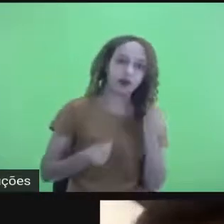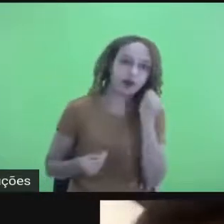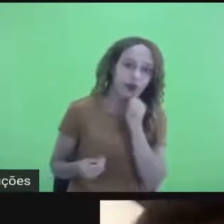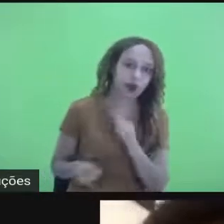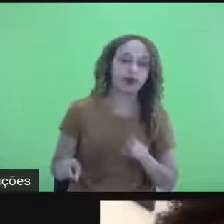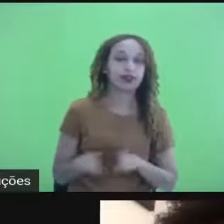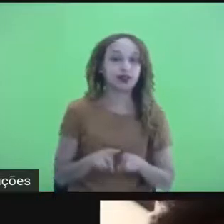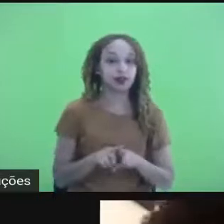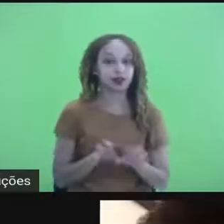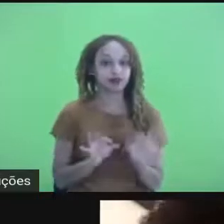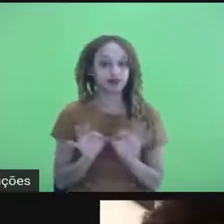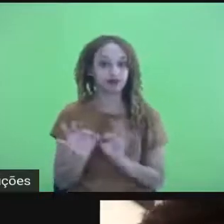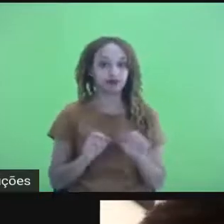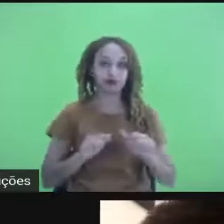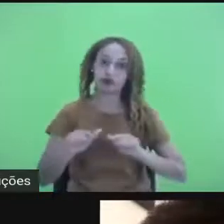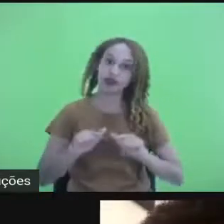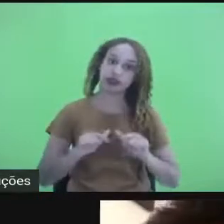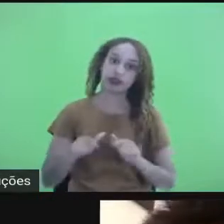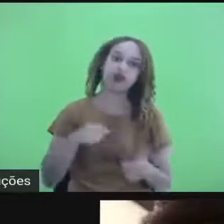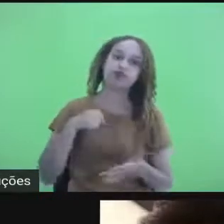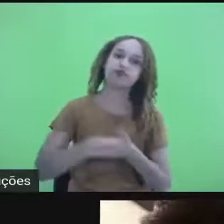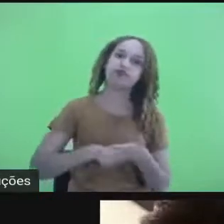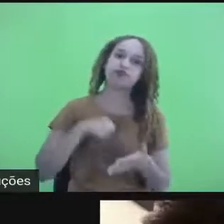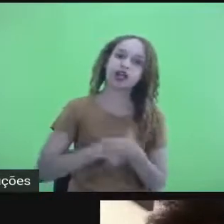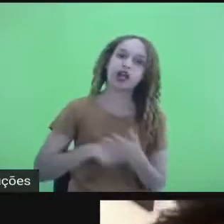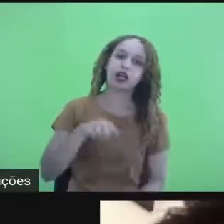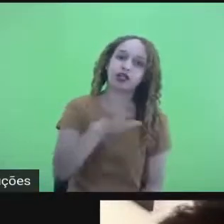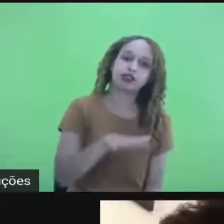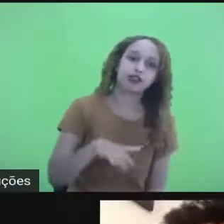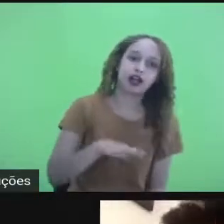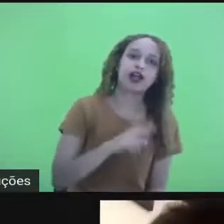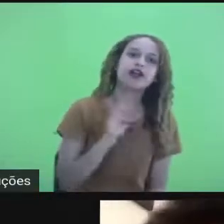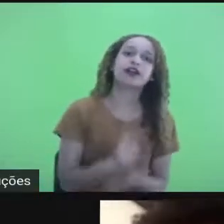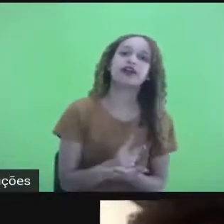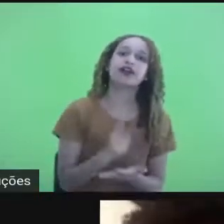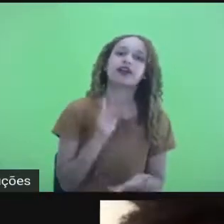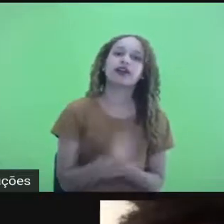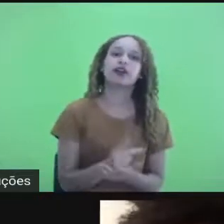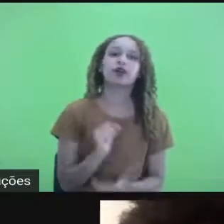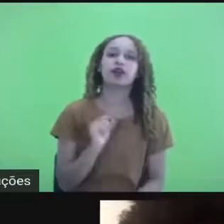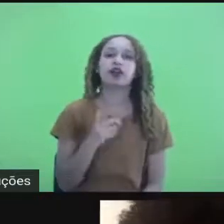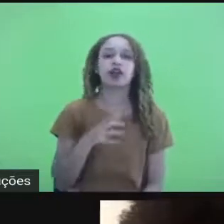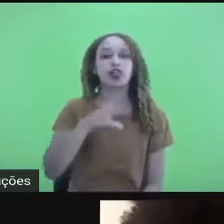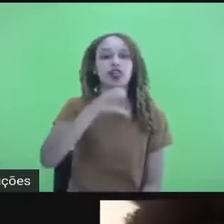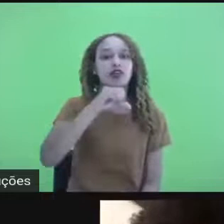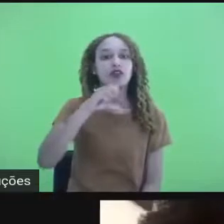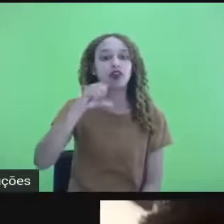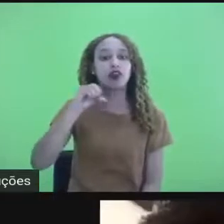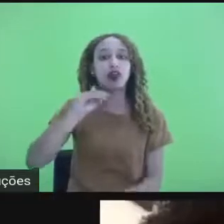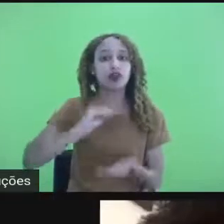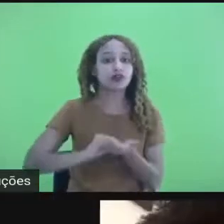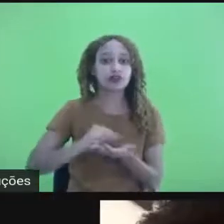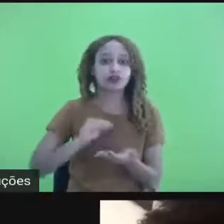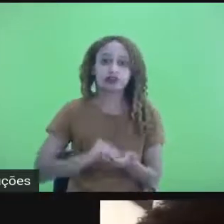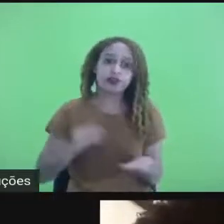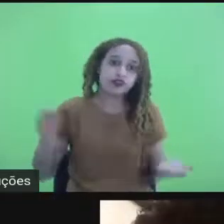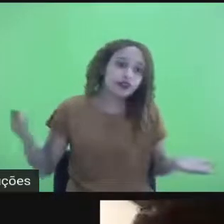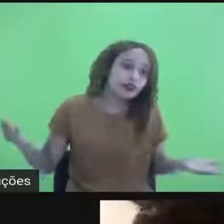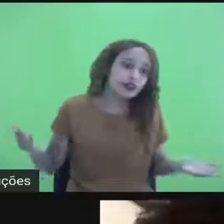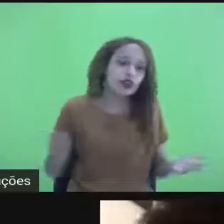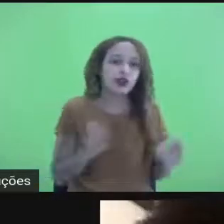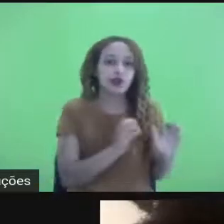nas discussões, cavando um espaço que a gente sempre esteve 99% ausente. Né? Ao longo da